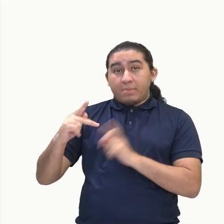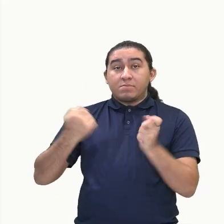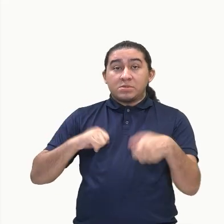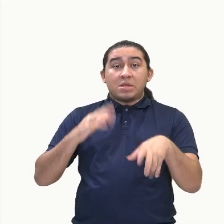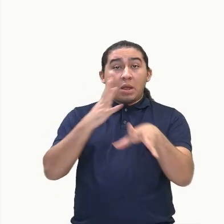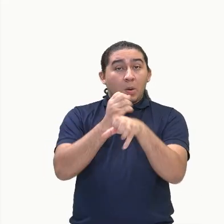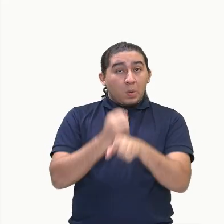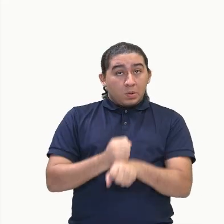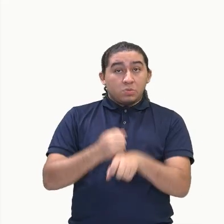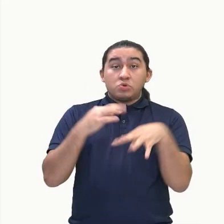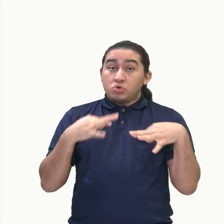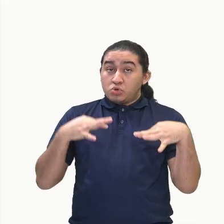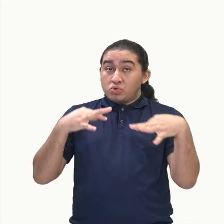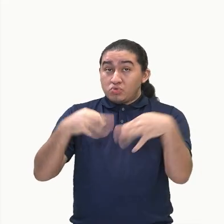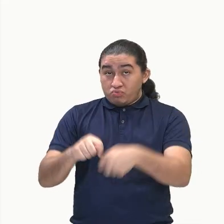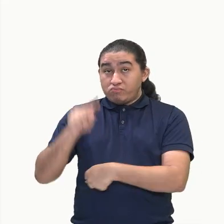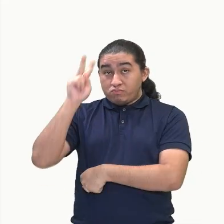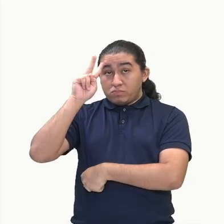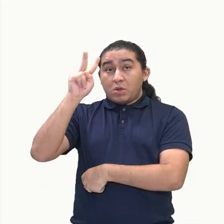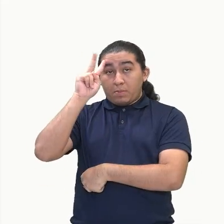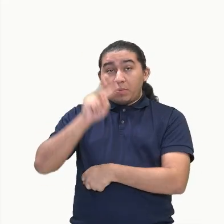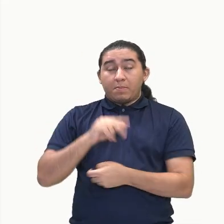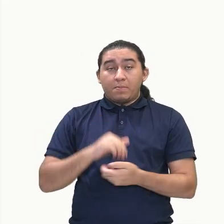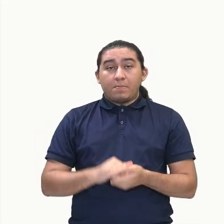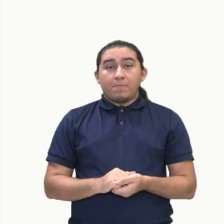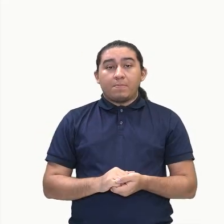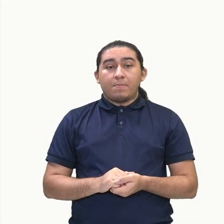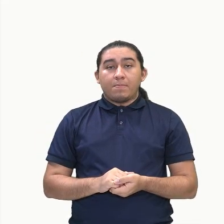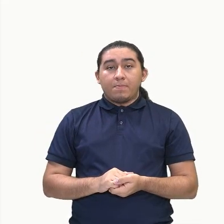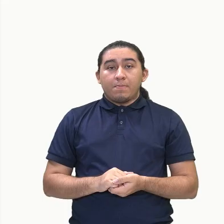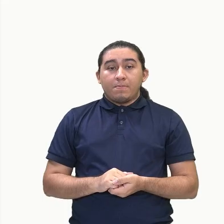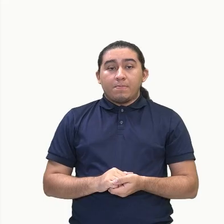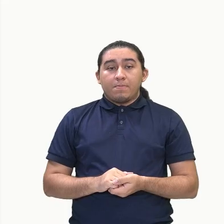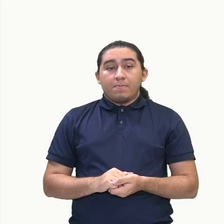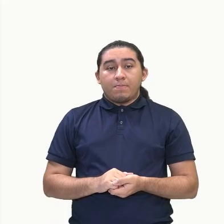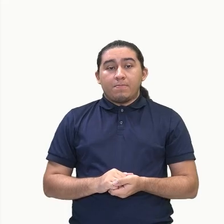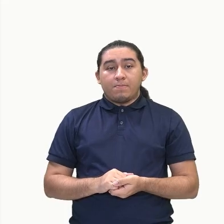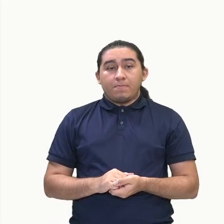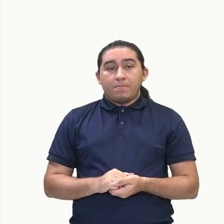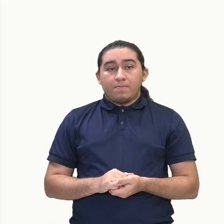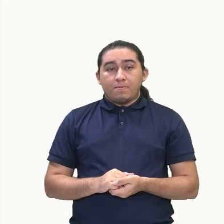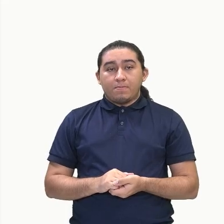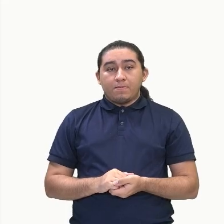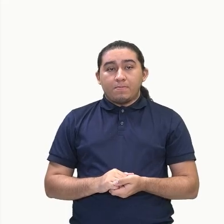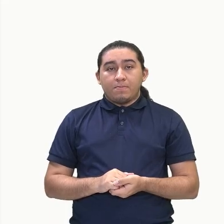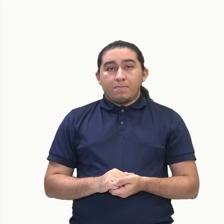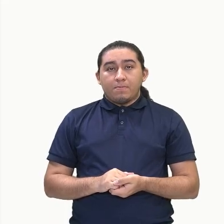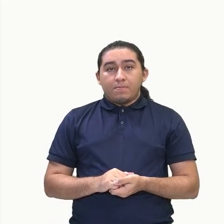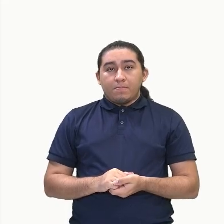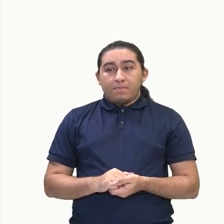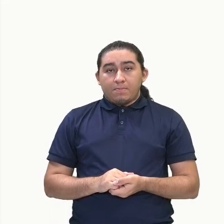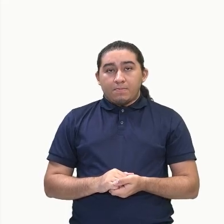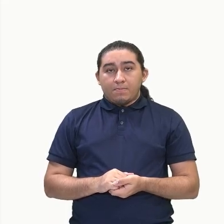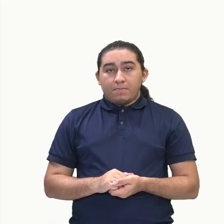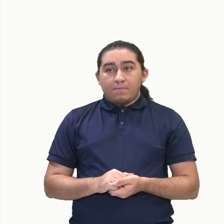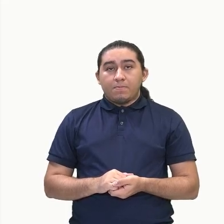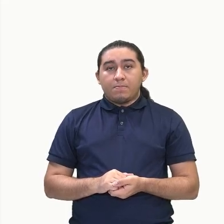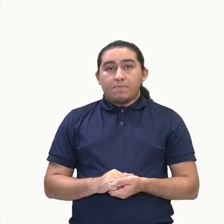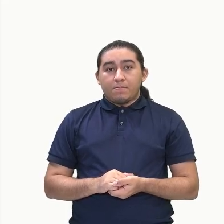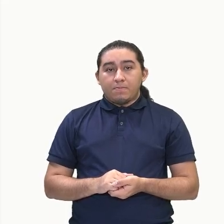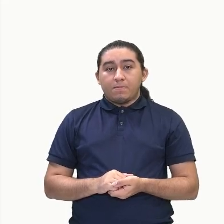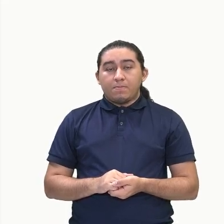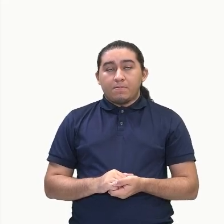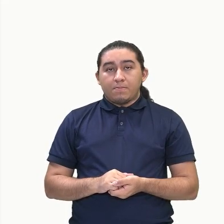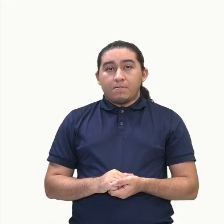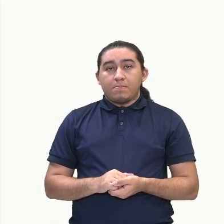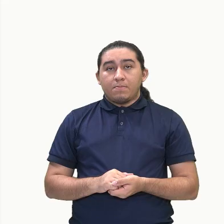que lembrar que é a soma de todos os lados. Então, toda vez que eu quero o perímetro, é isso. É a